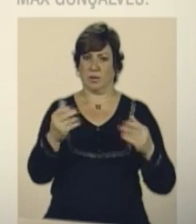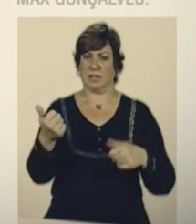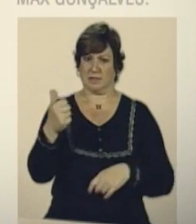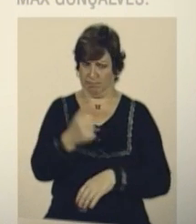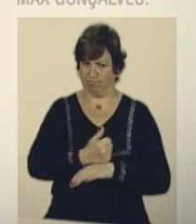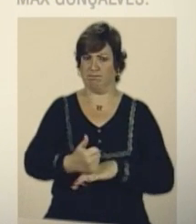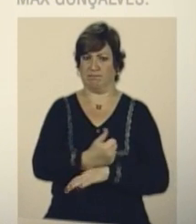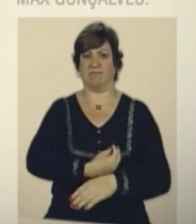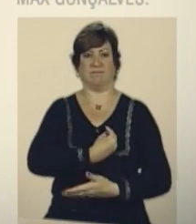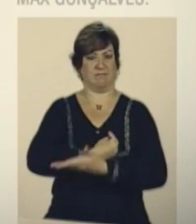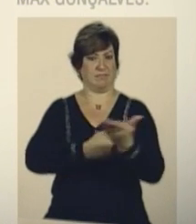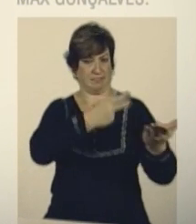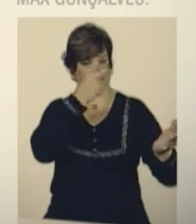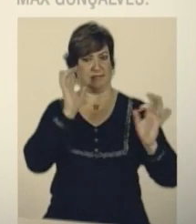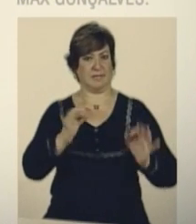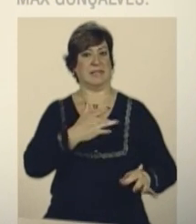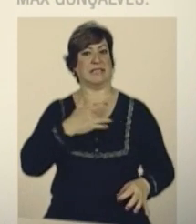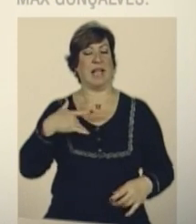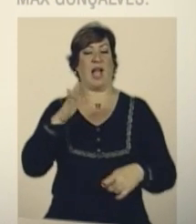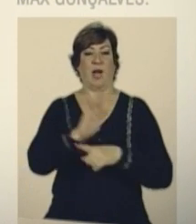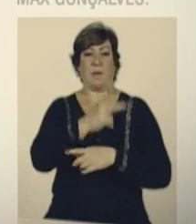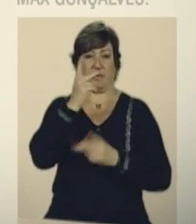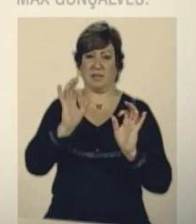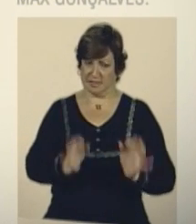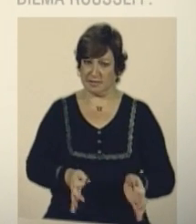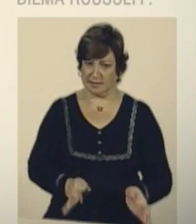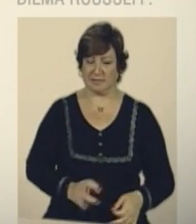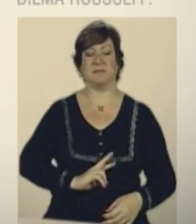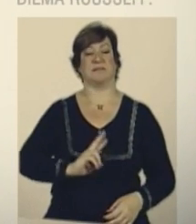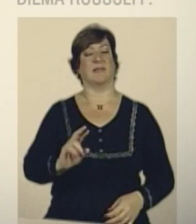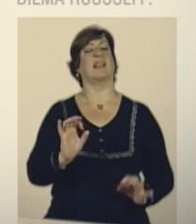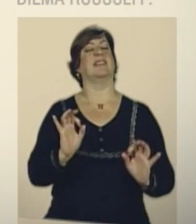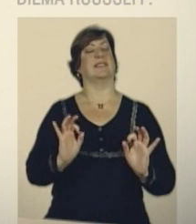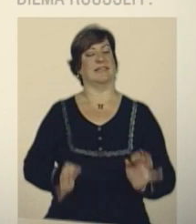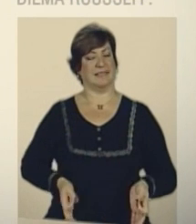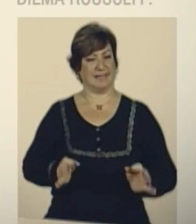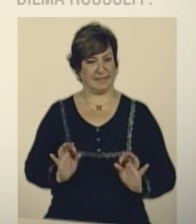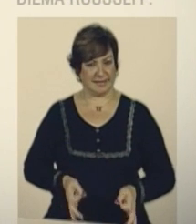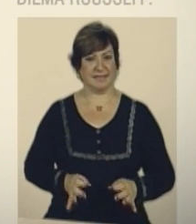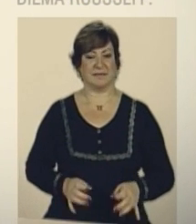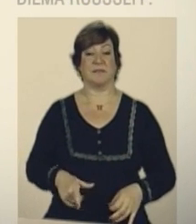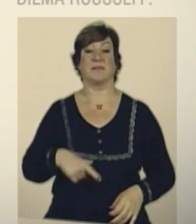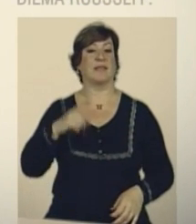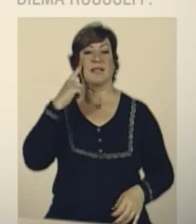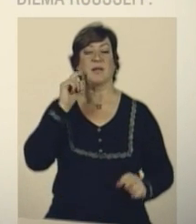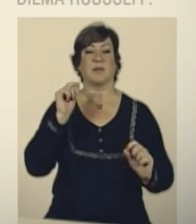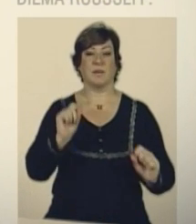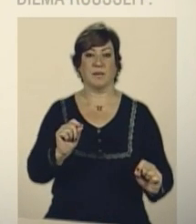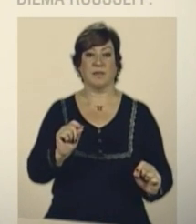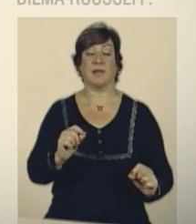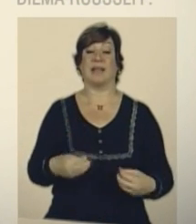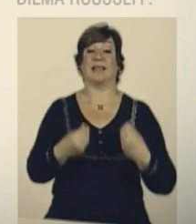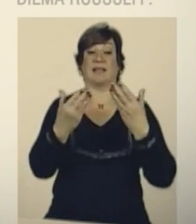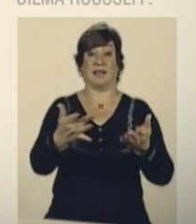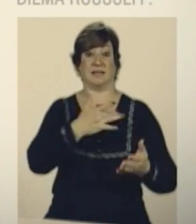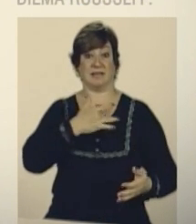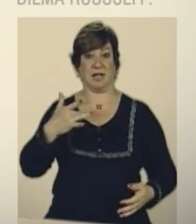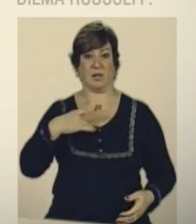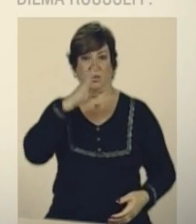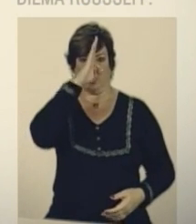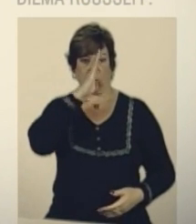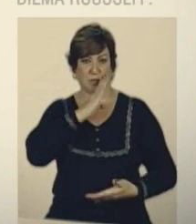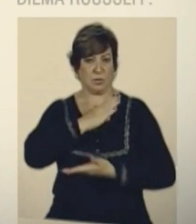muito o serviço da saúde pública prestado à população não é mesmo Ah com certeza sabe Max oferecer saúde pública